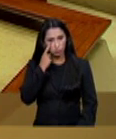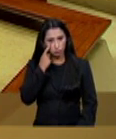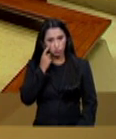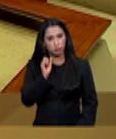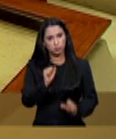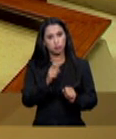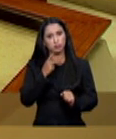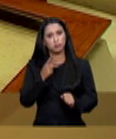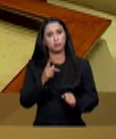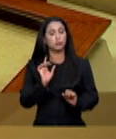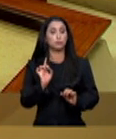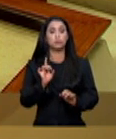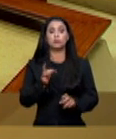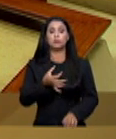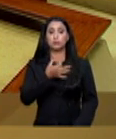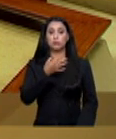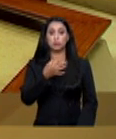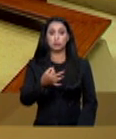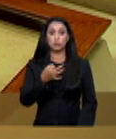sugestão,